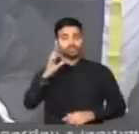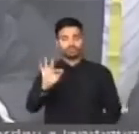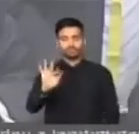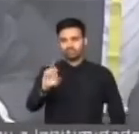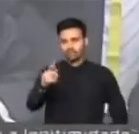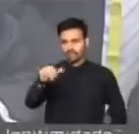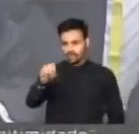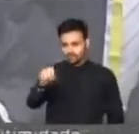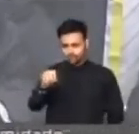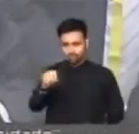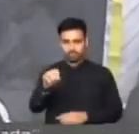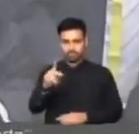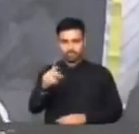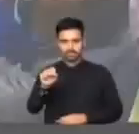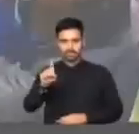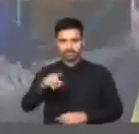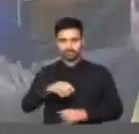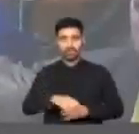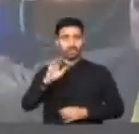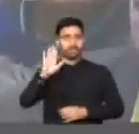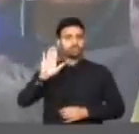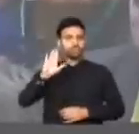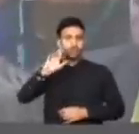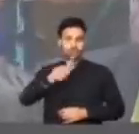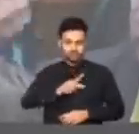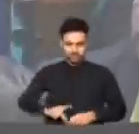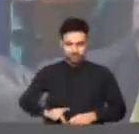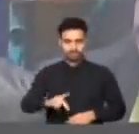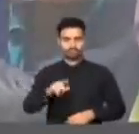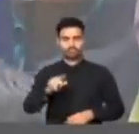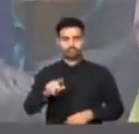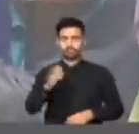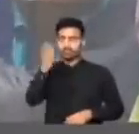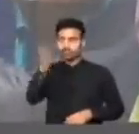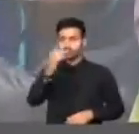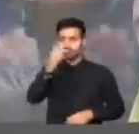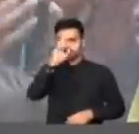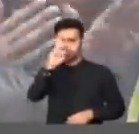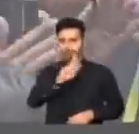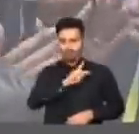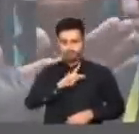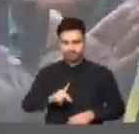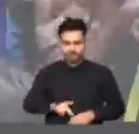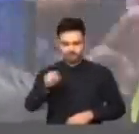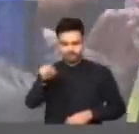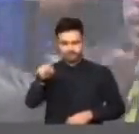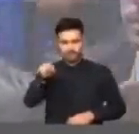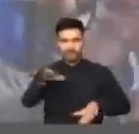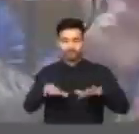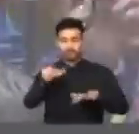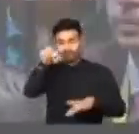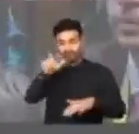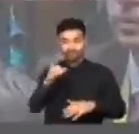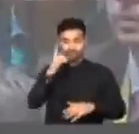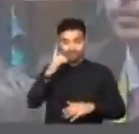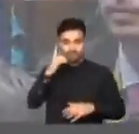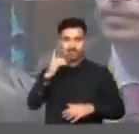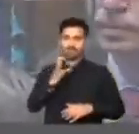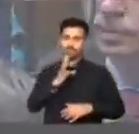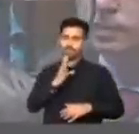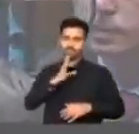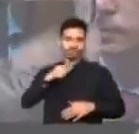Torres, do PSD. Senhor presidente, o senhor presidente talvez seja o deputado que mais conhece